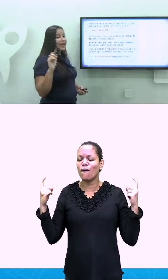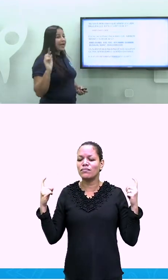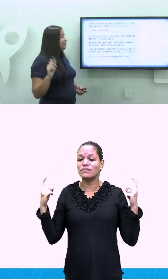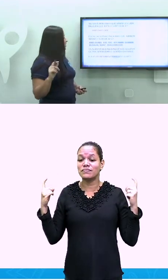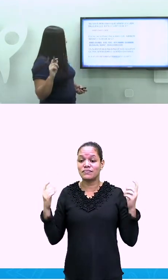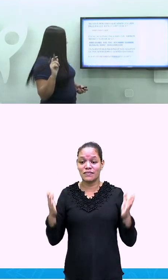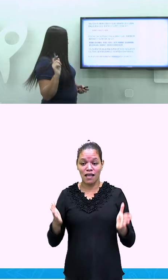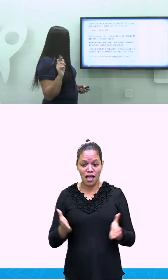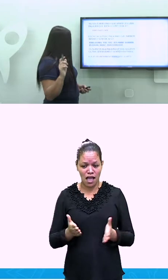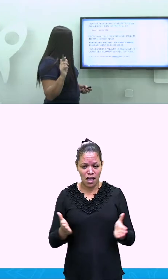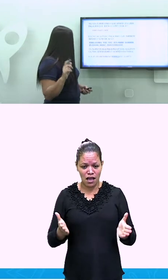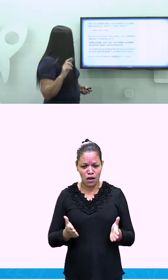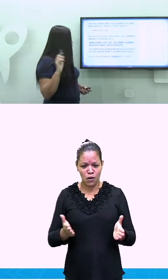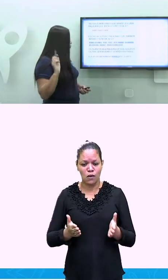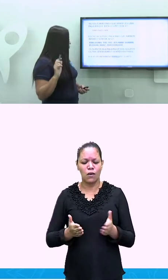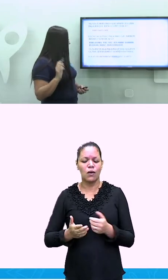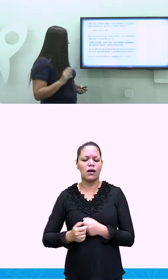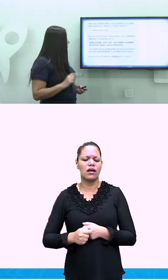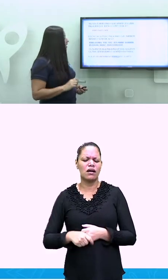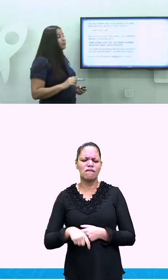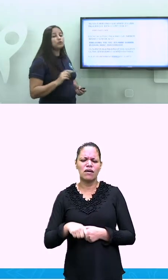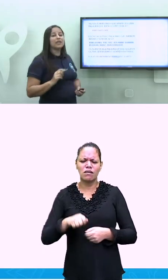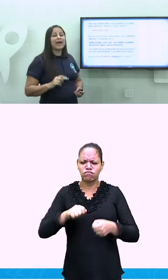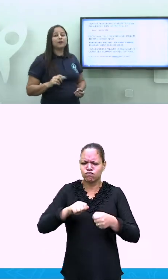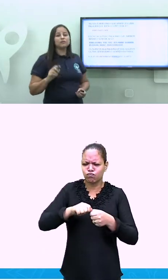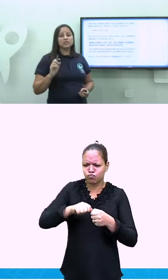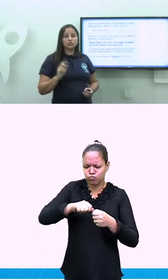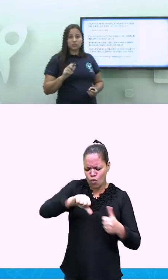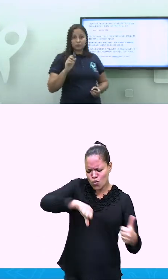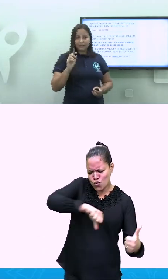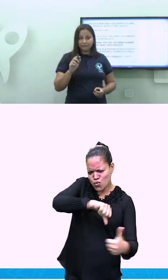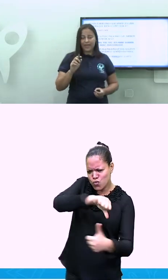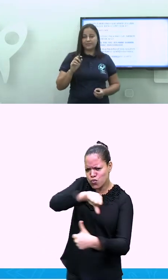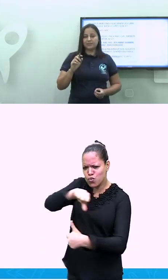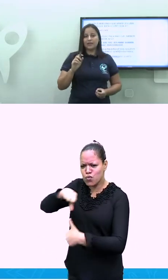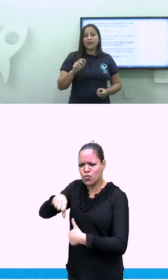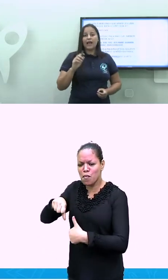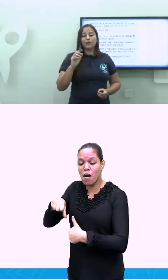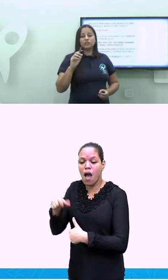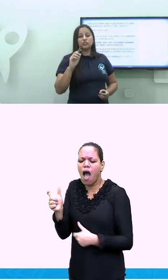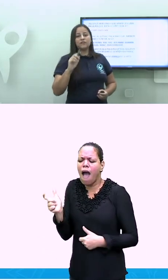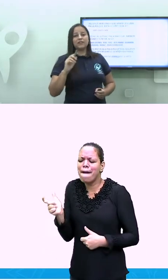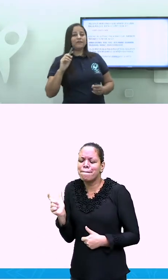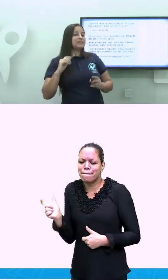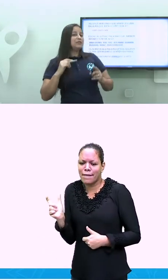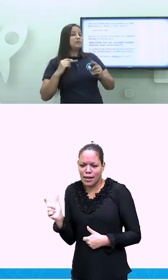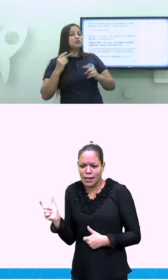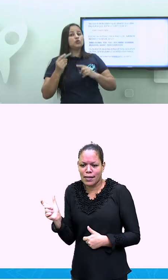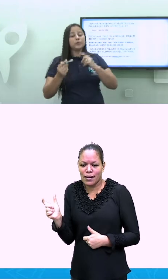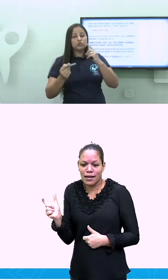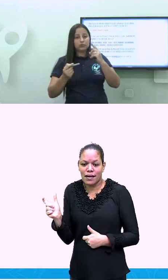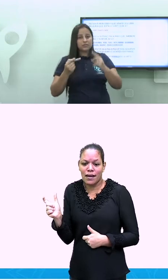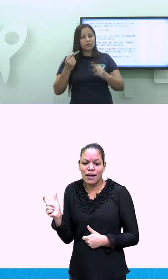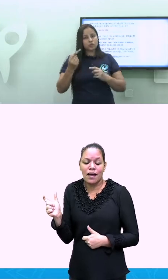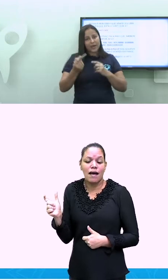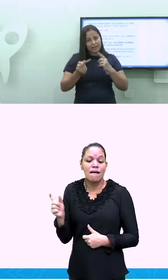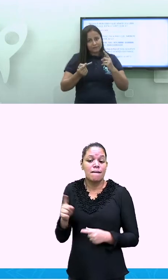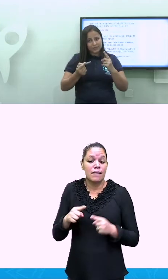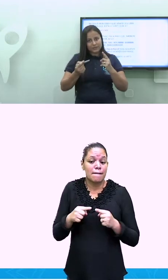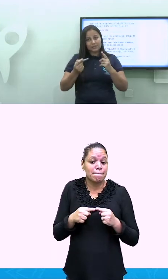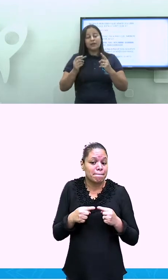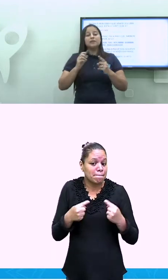Substitua a palavra destacada por outra sem mudar o sentido da frase. Agora a gente vai estar fazendo uma substituição